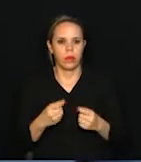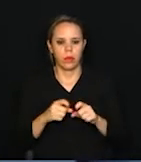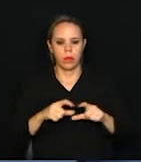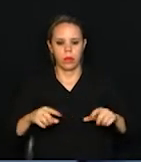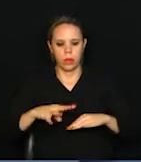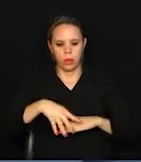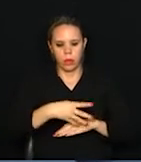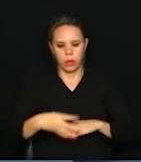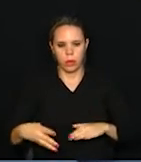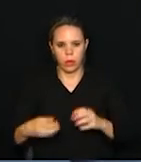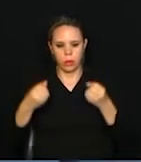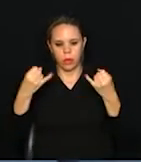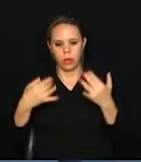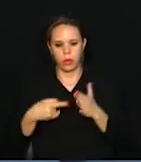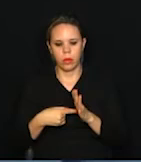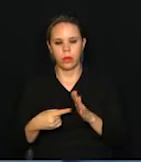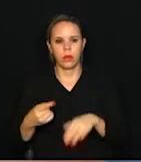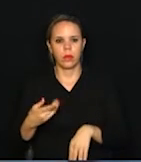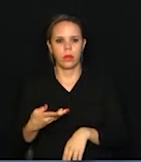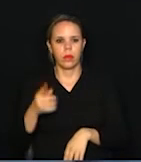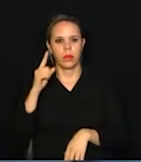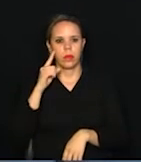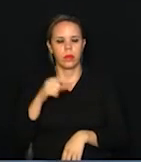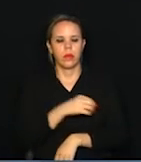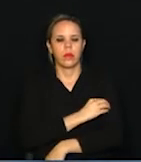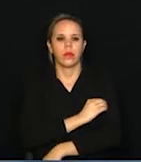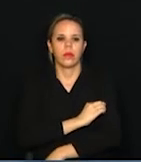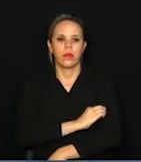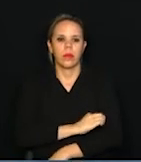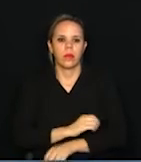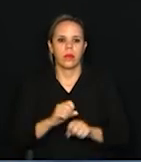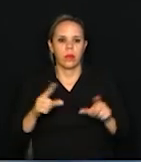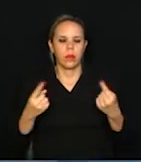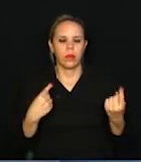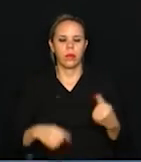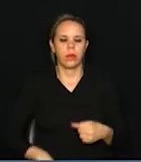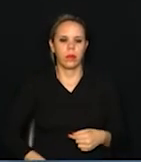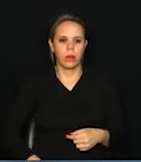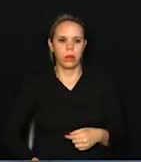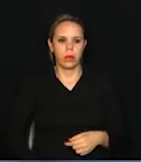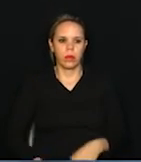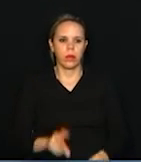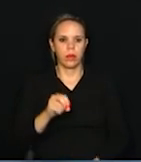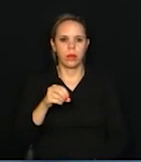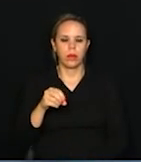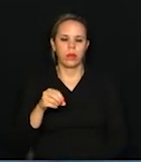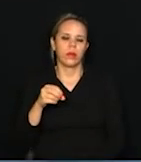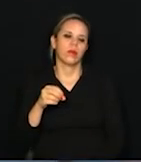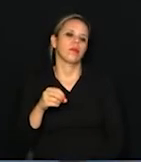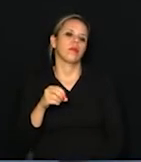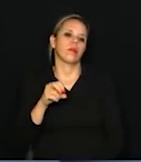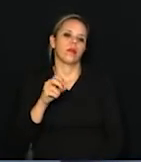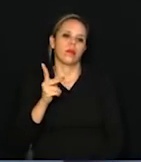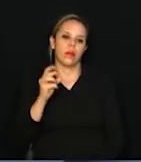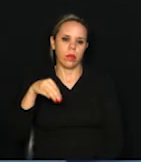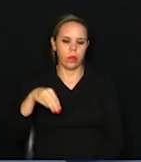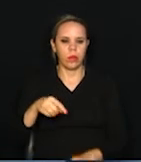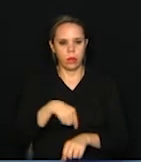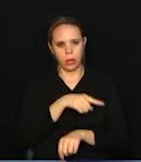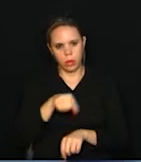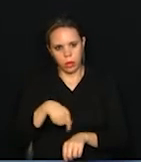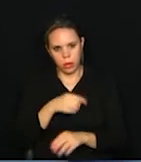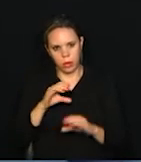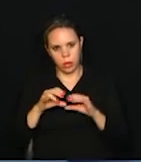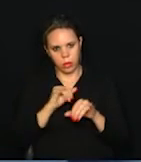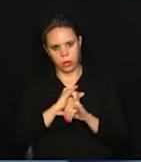faixa explicando, a partir do dia tal, esta via passa a ser 50 por hora, entende? Então, esse tipo de